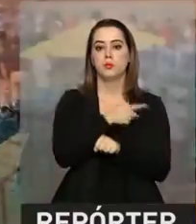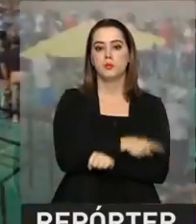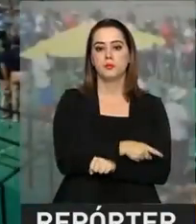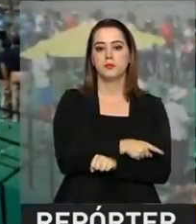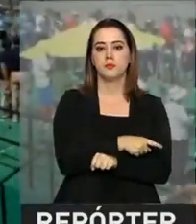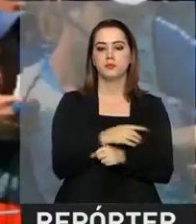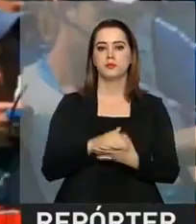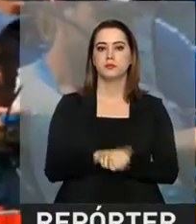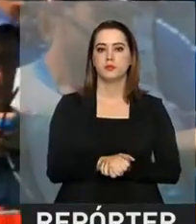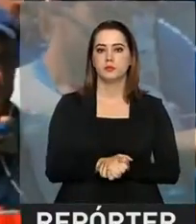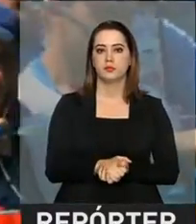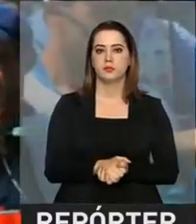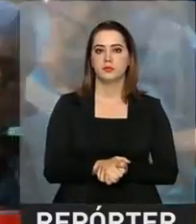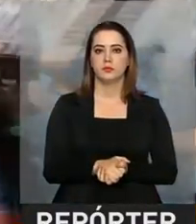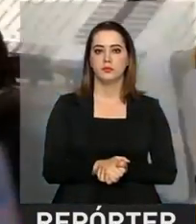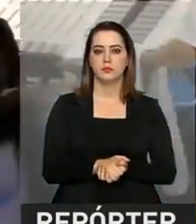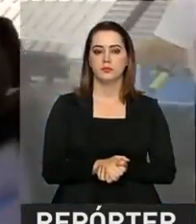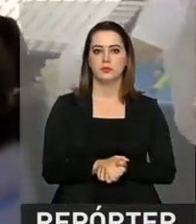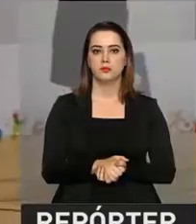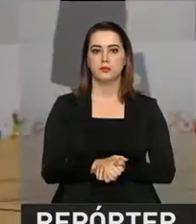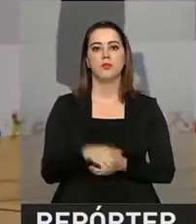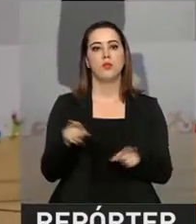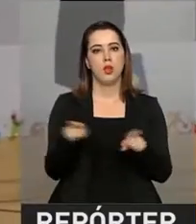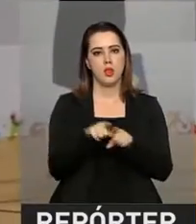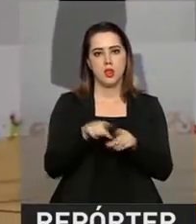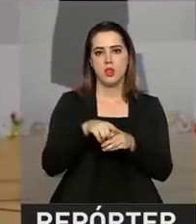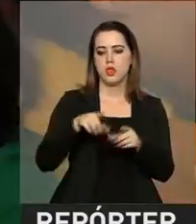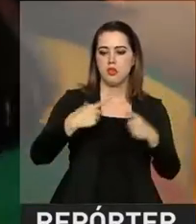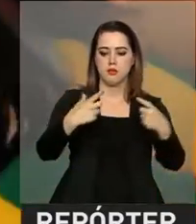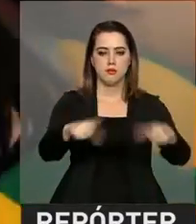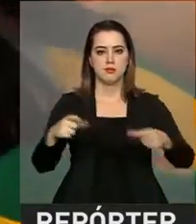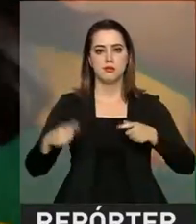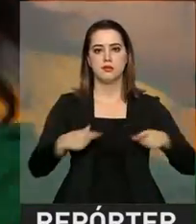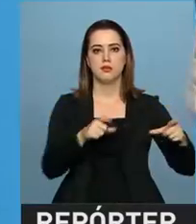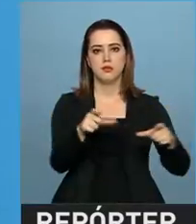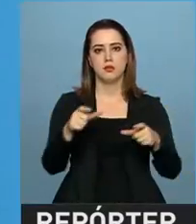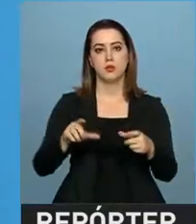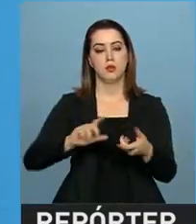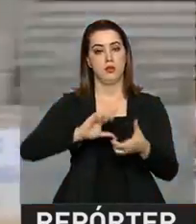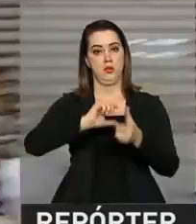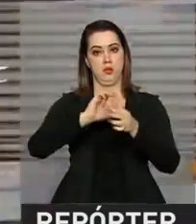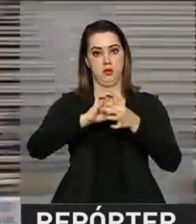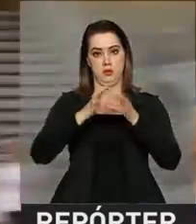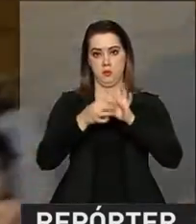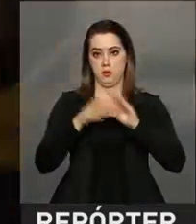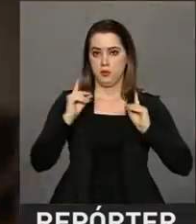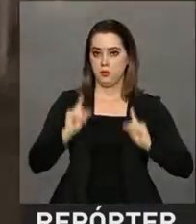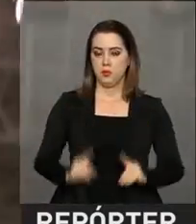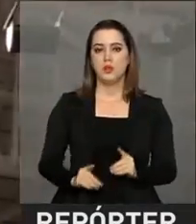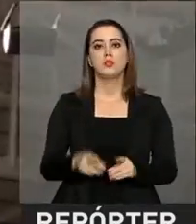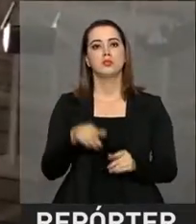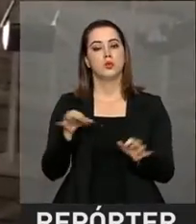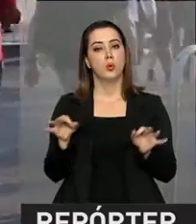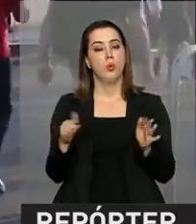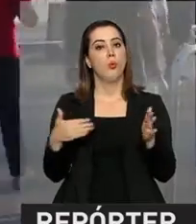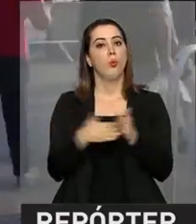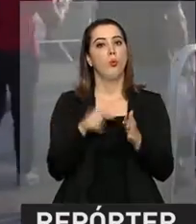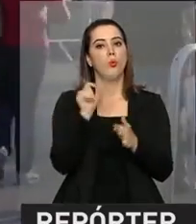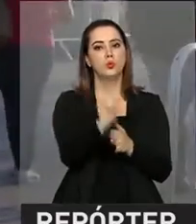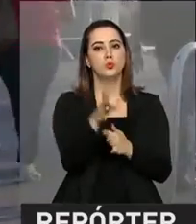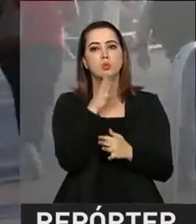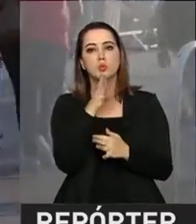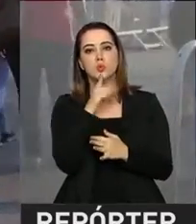www.riodeleite.com.br 6 ponto com e também nas bilheterias a paraolimpíada é a última oportunidade de conhecer o parque olímpico